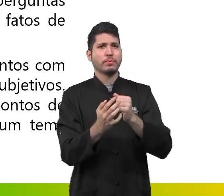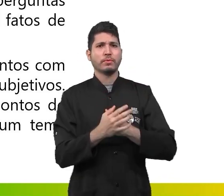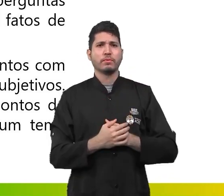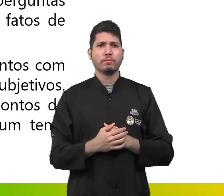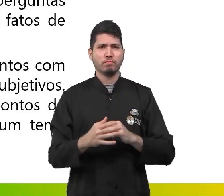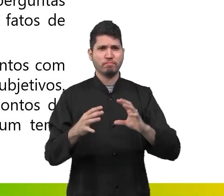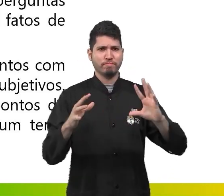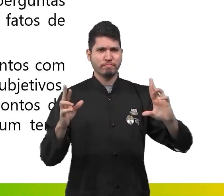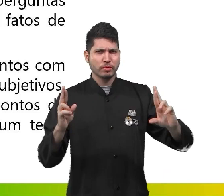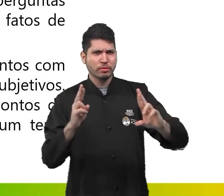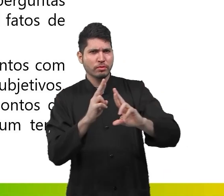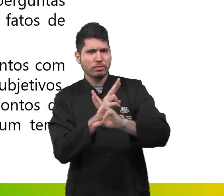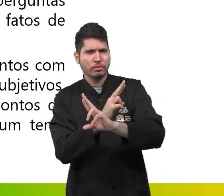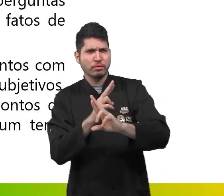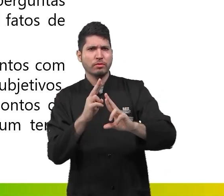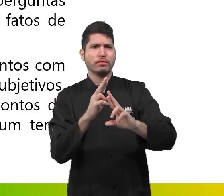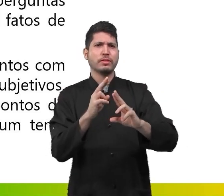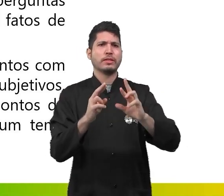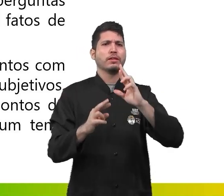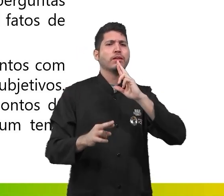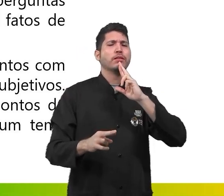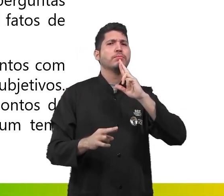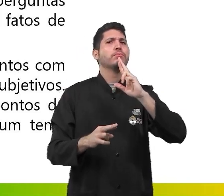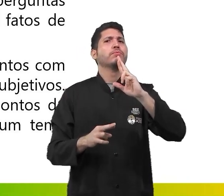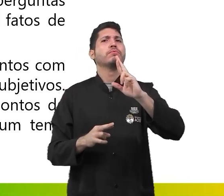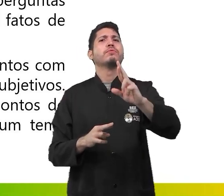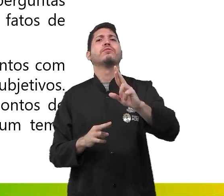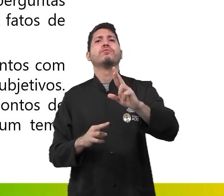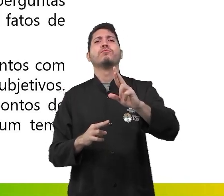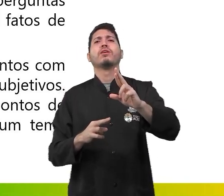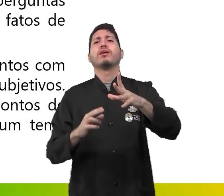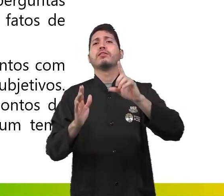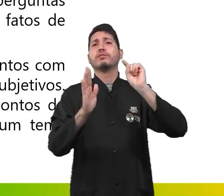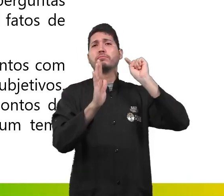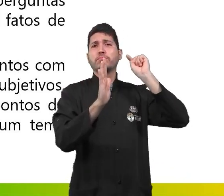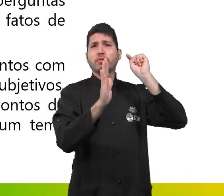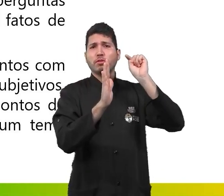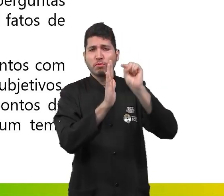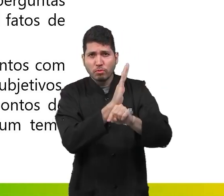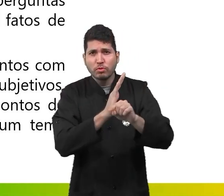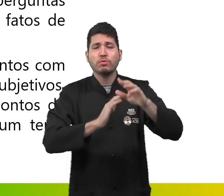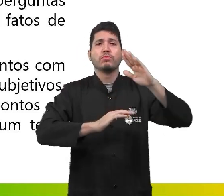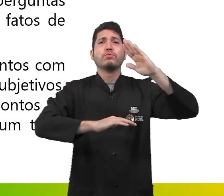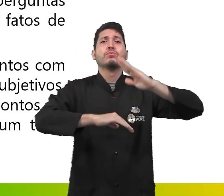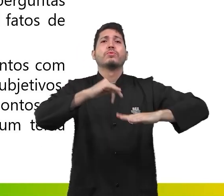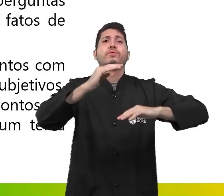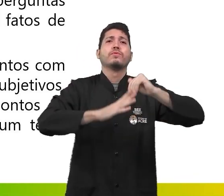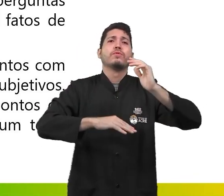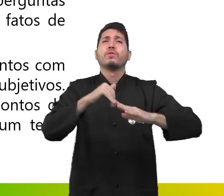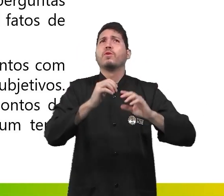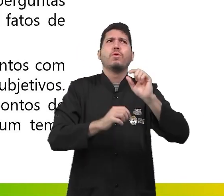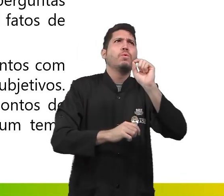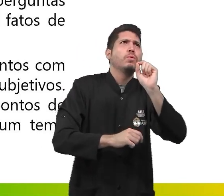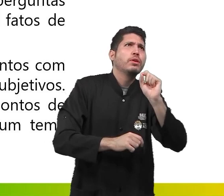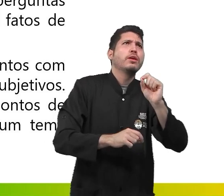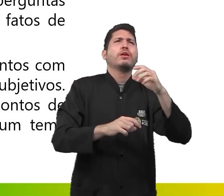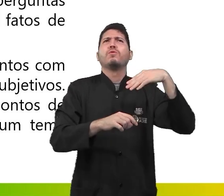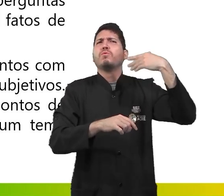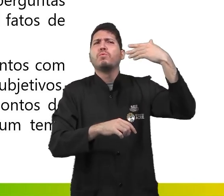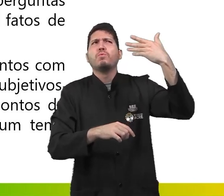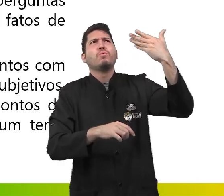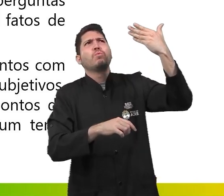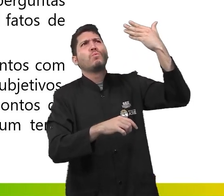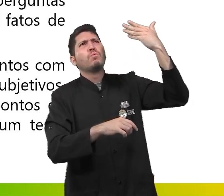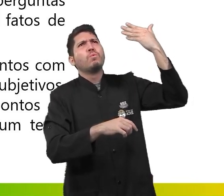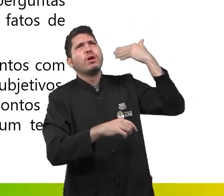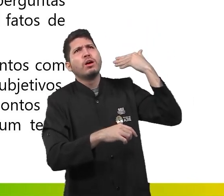às perguntas fundamentais do jornalismo. Aquelas perguntas do jornalismo, o que, quando, por quê, né, galera? E